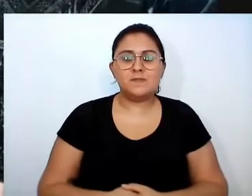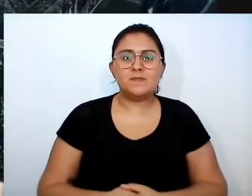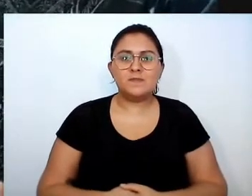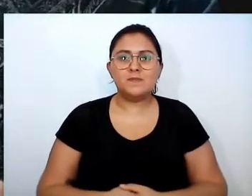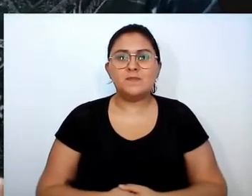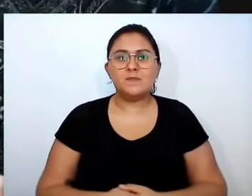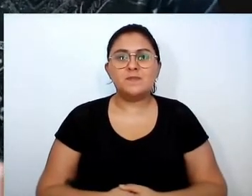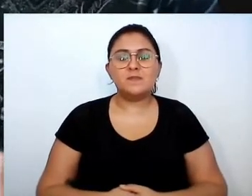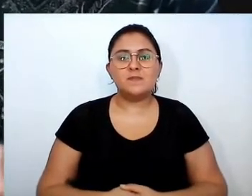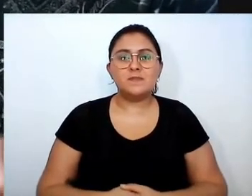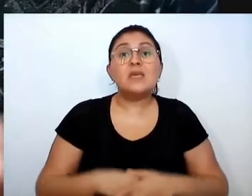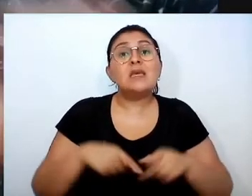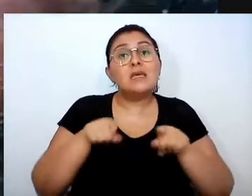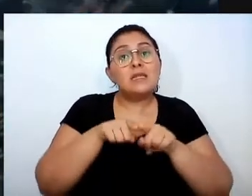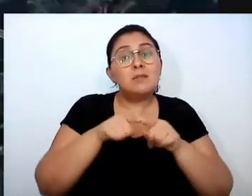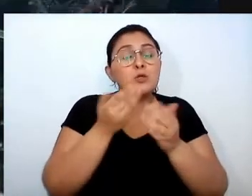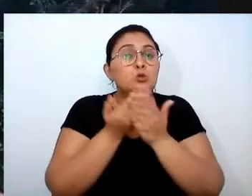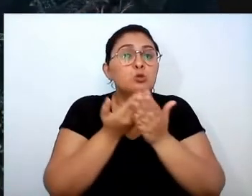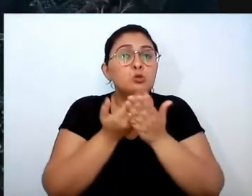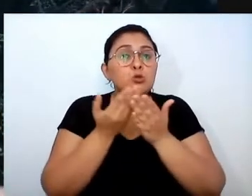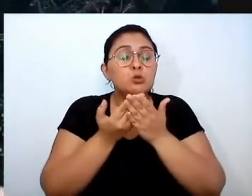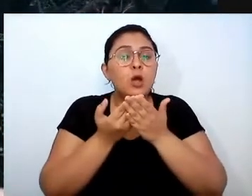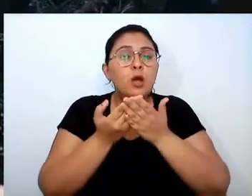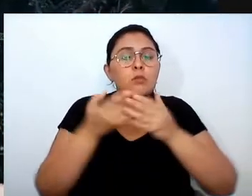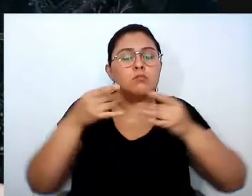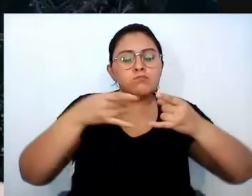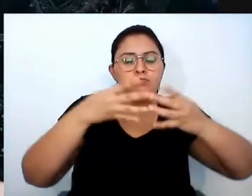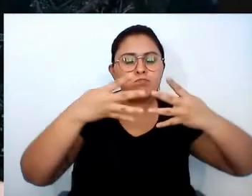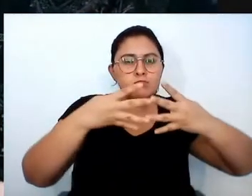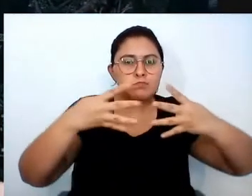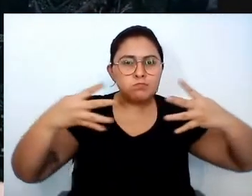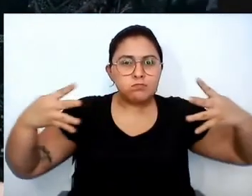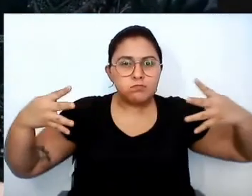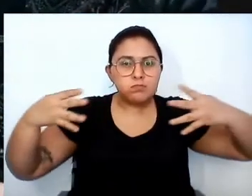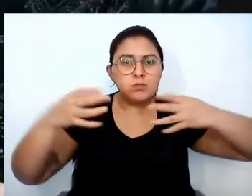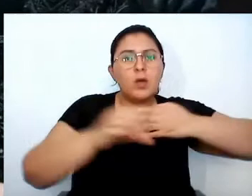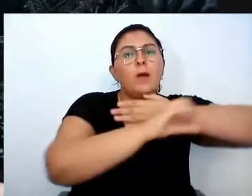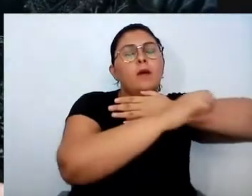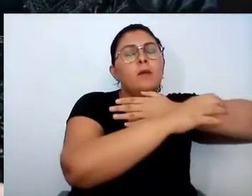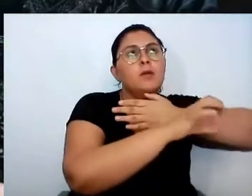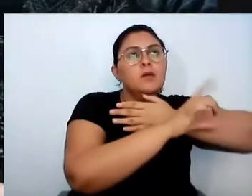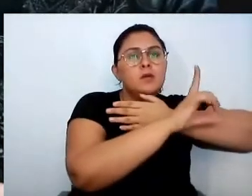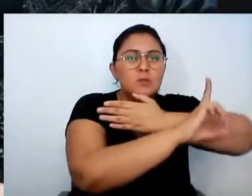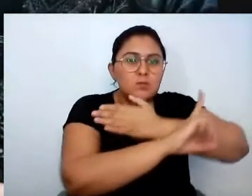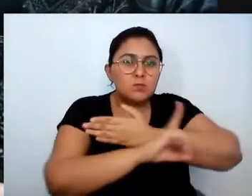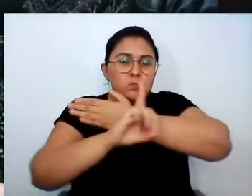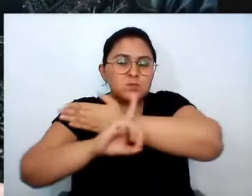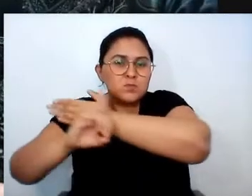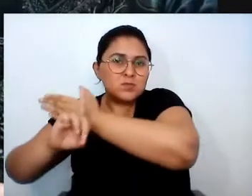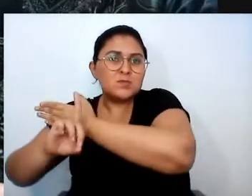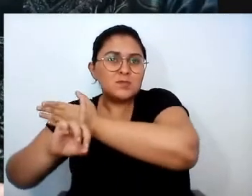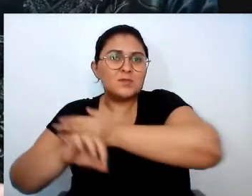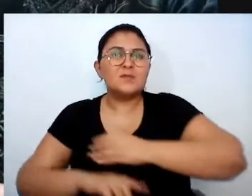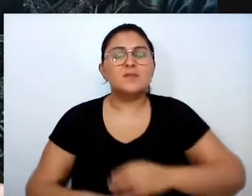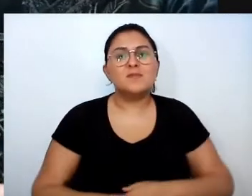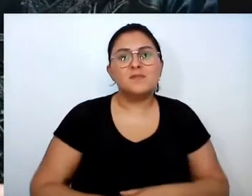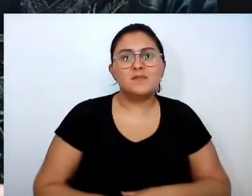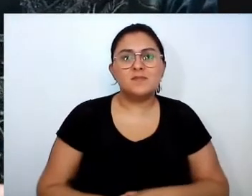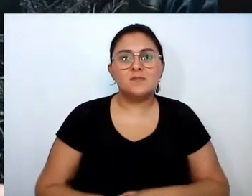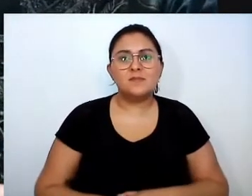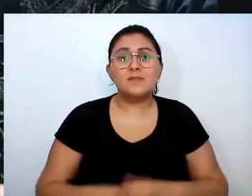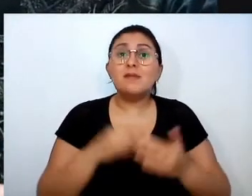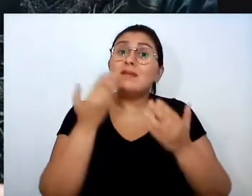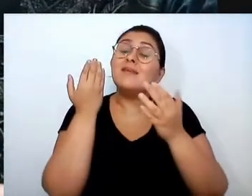isso influenciou mais no estudo da partitura, né? Musicografia Braille especializada no instrumento.